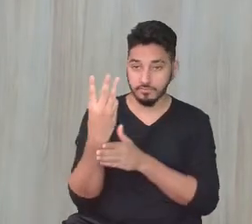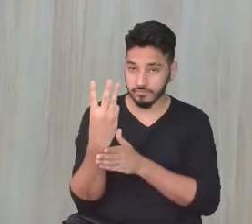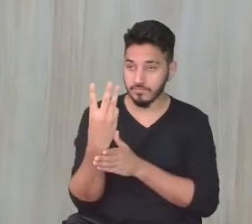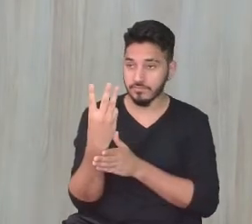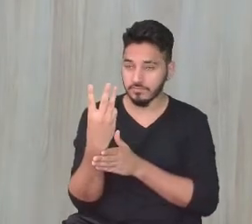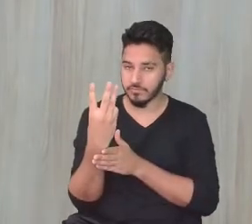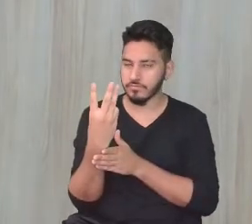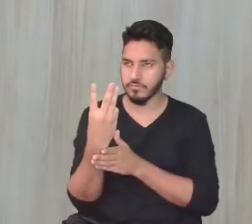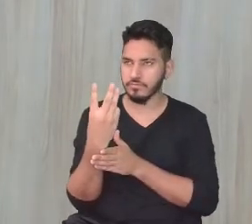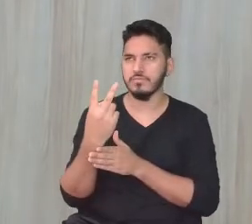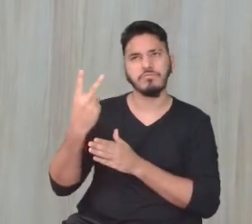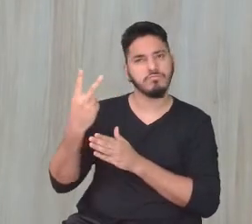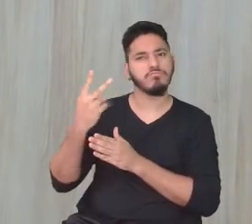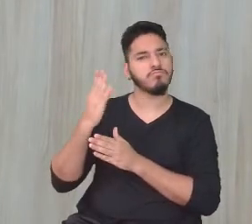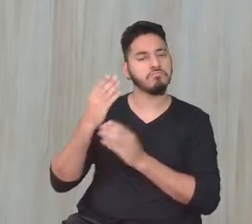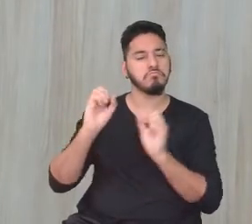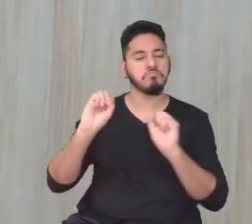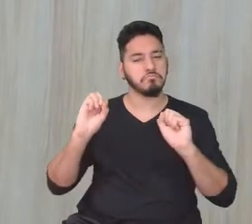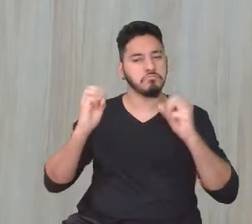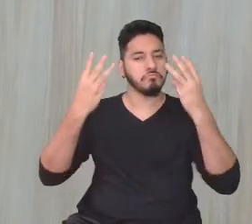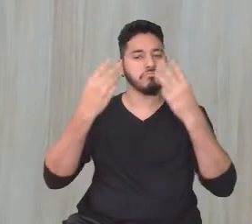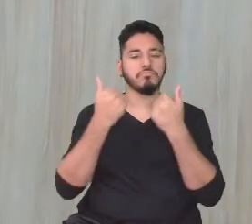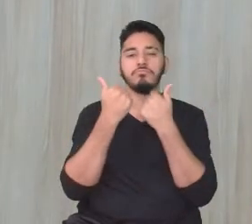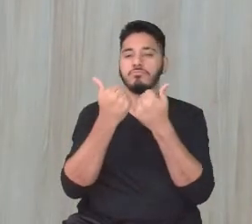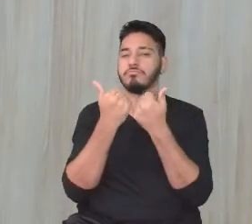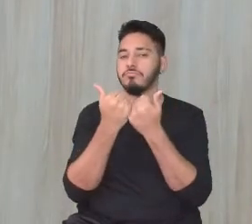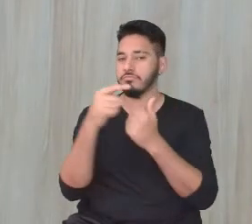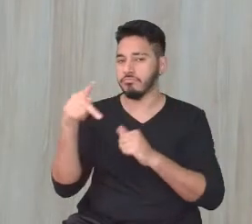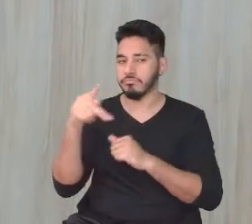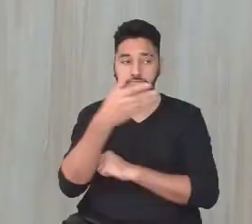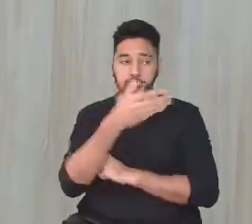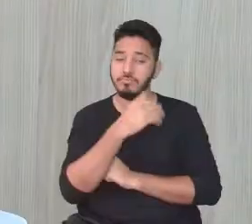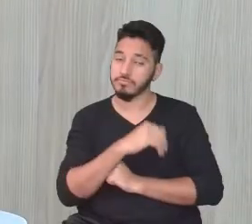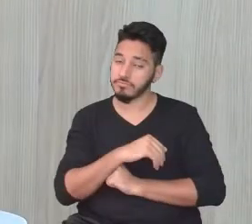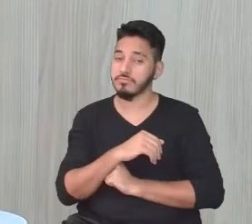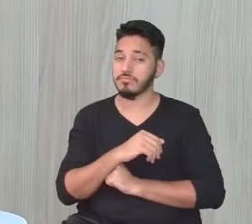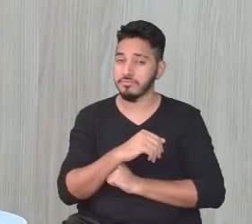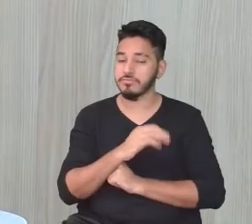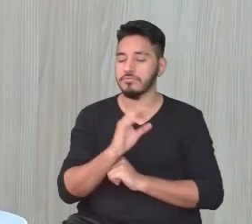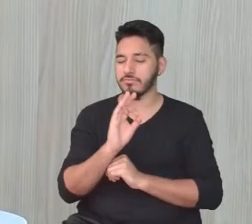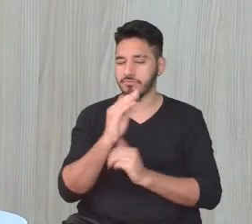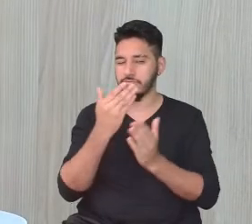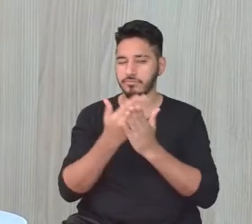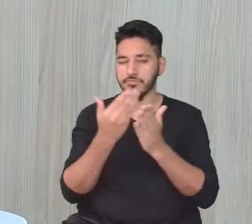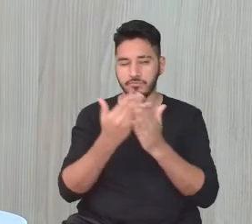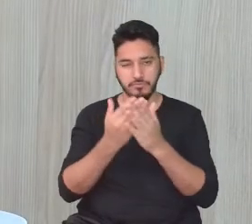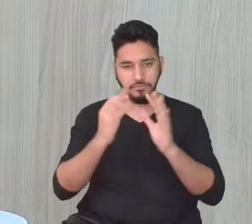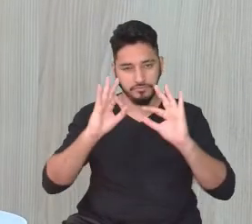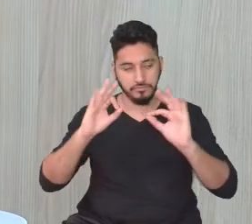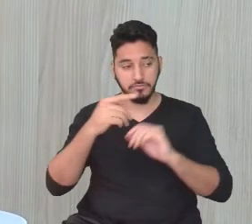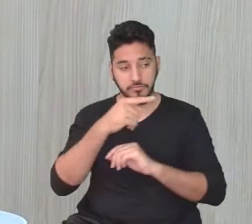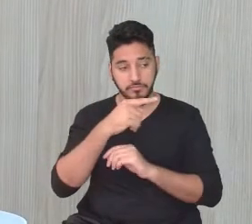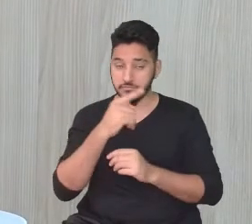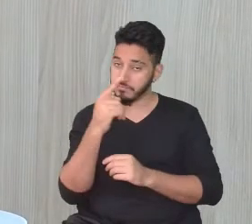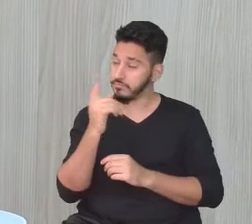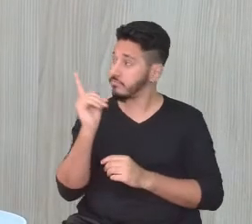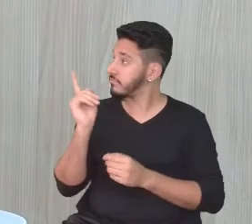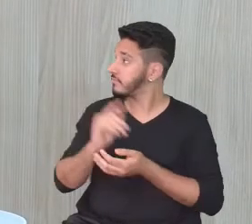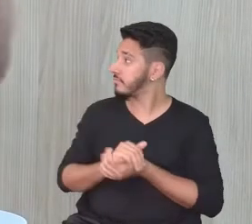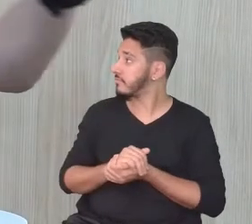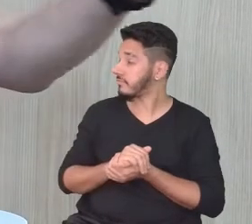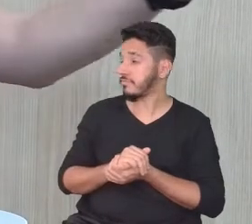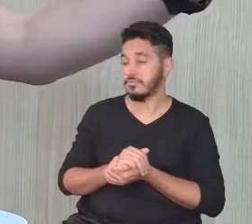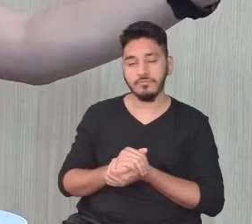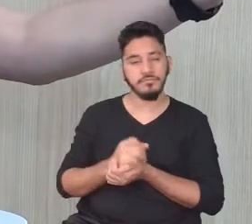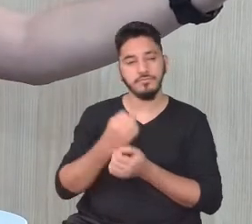módulo 2 aí foi show de bola Professor entrou George foi menino aula olha aí ó deu